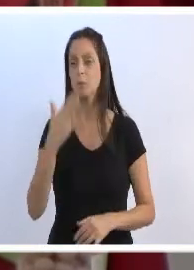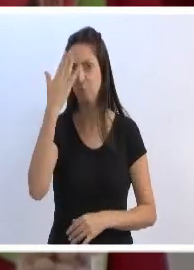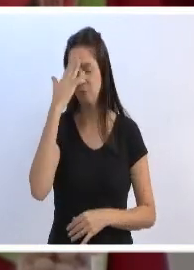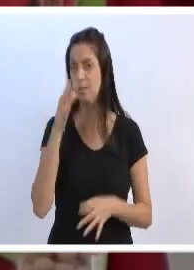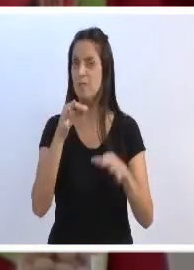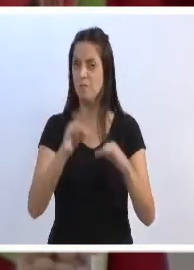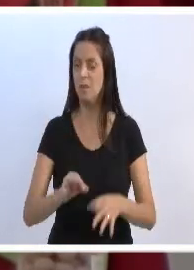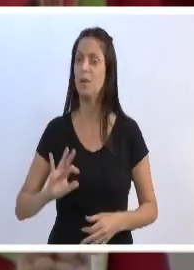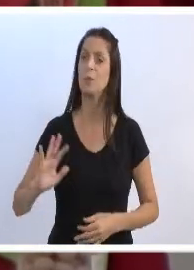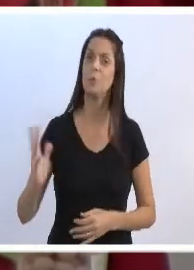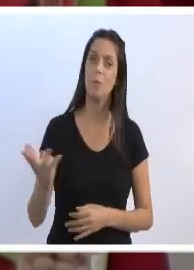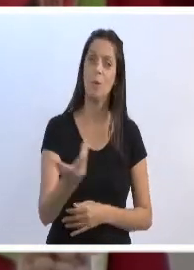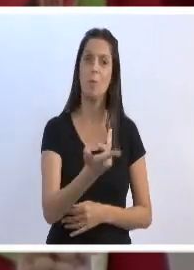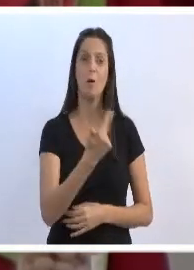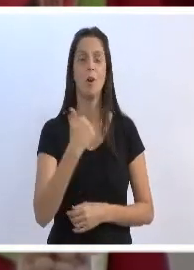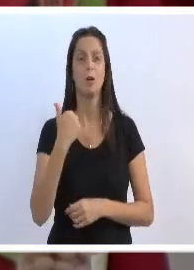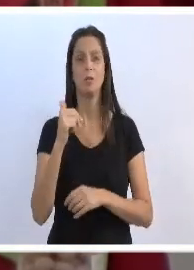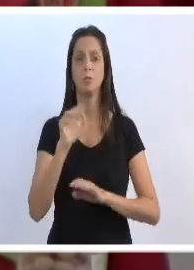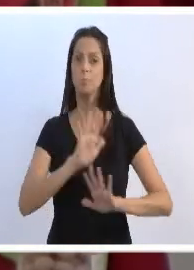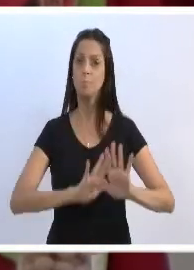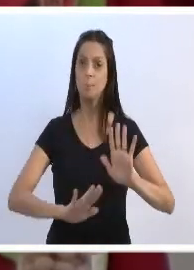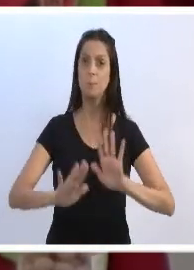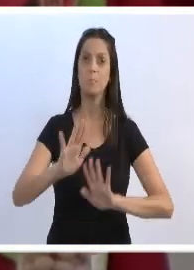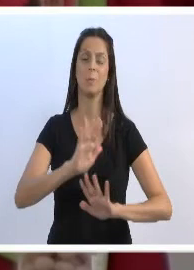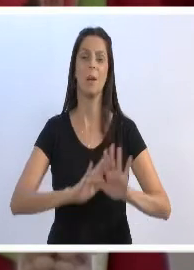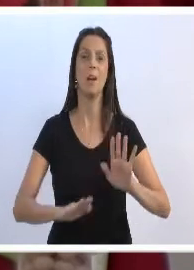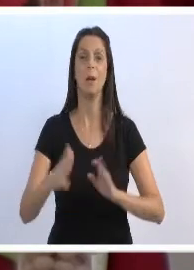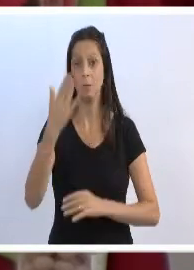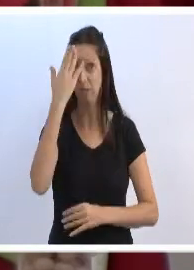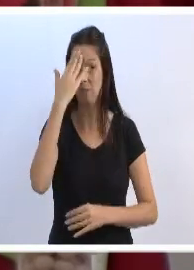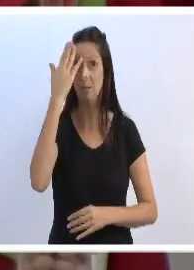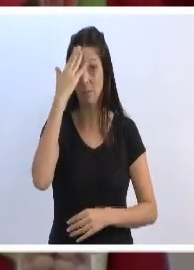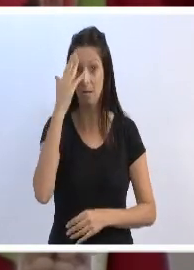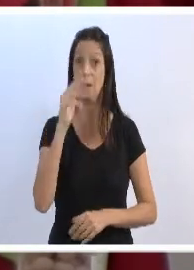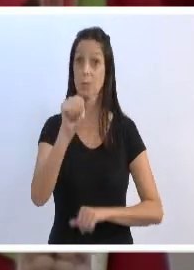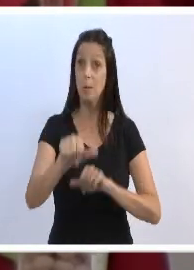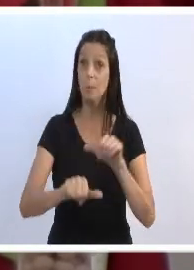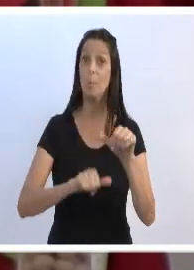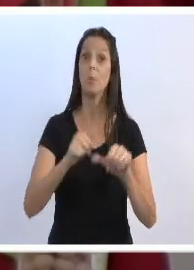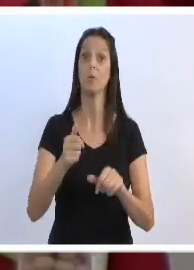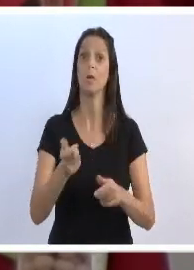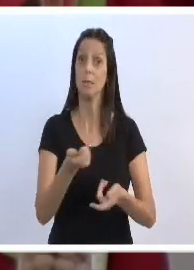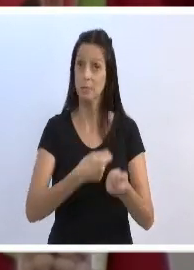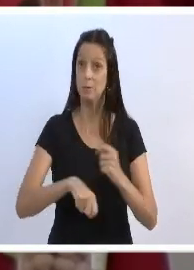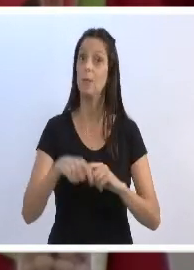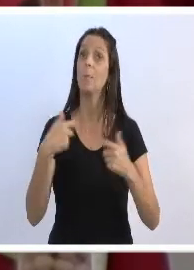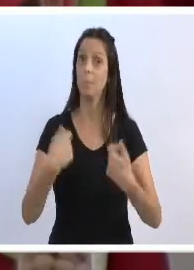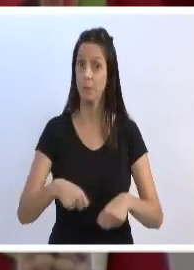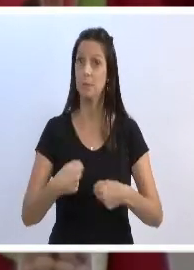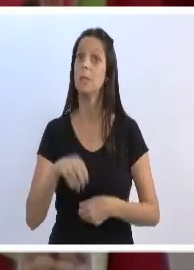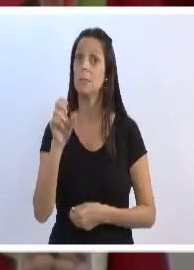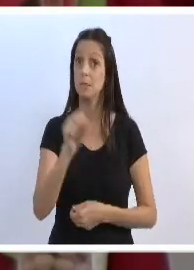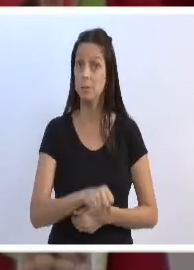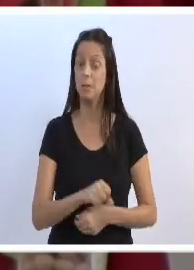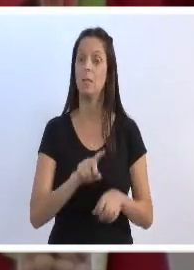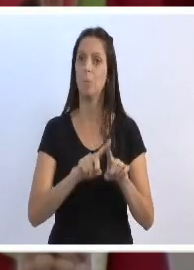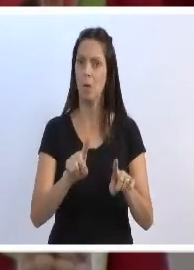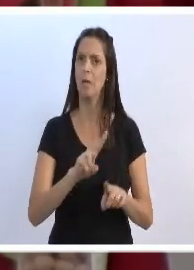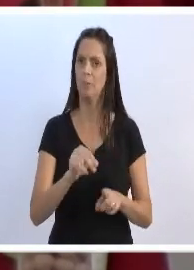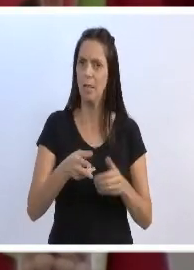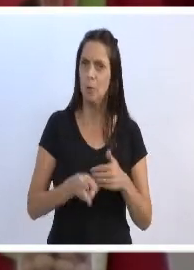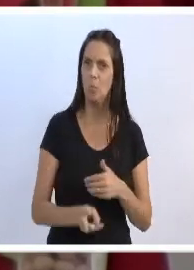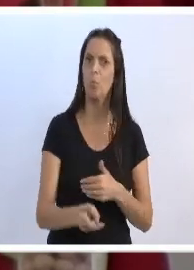olharemos com o cuidado devido que essa reforma é precisa mas também daremos celeridade necessária